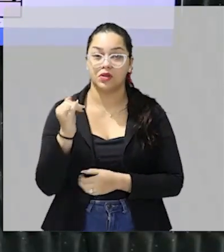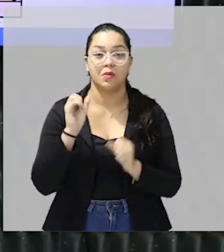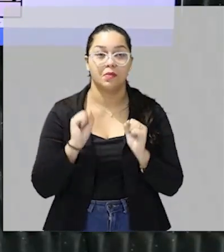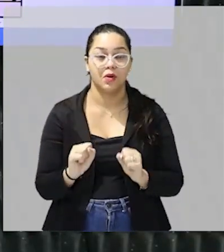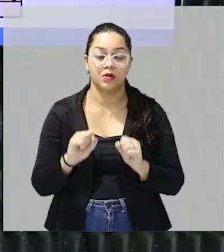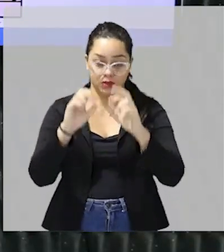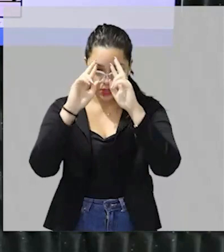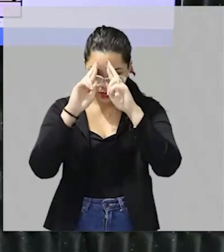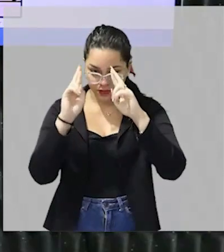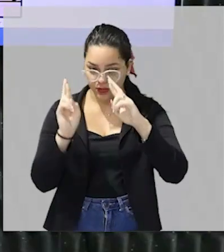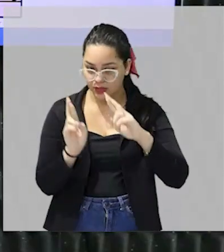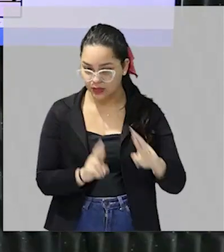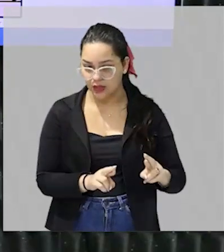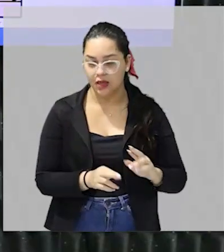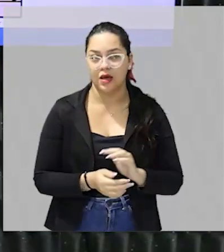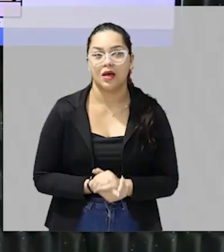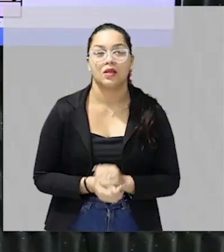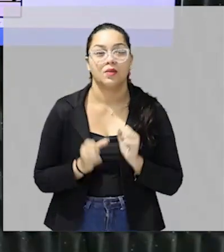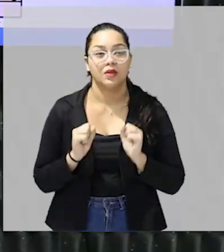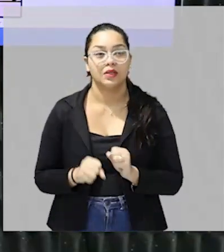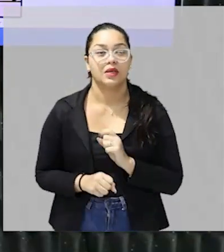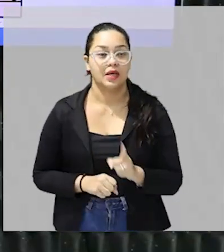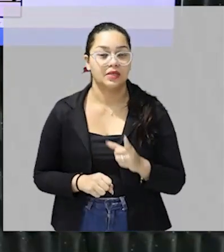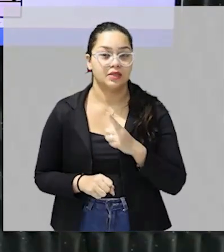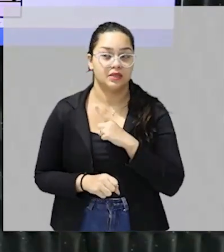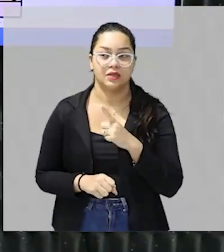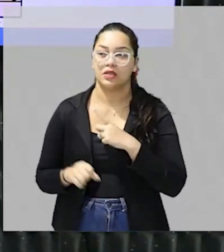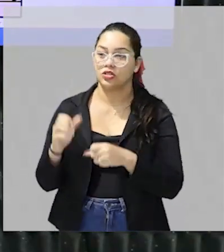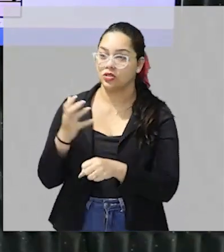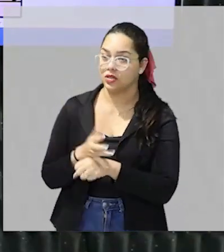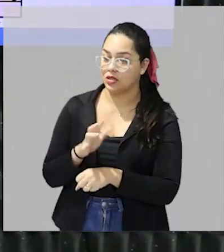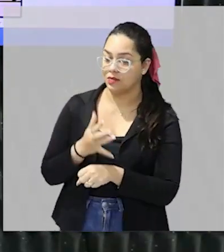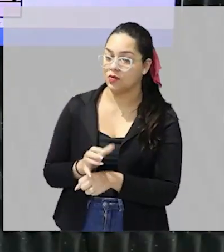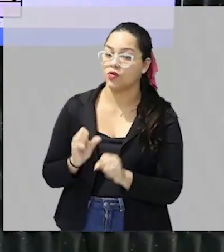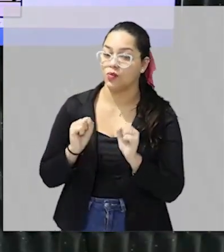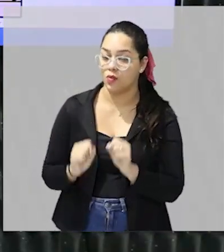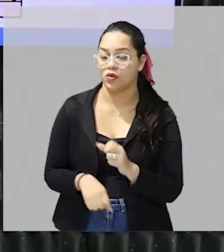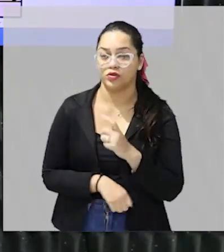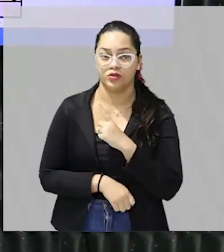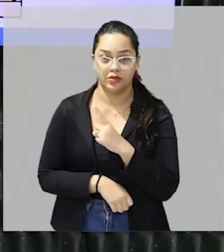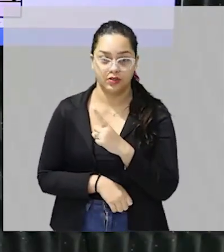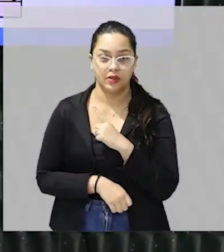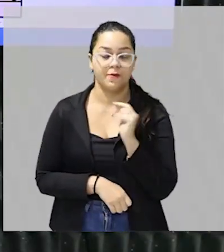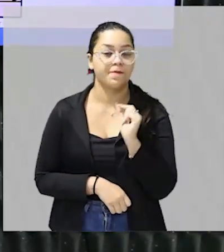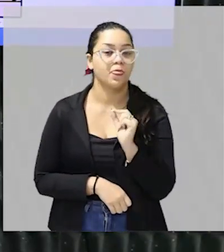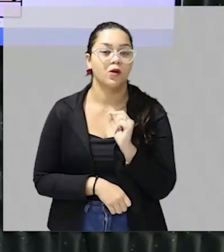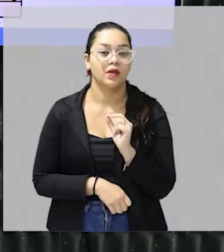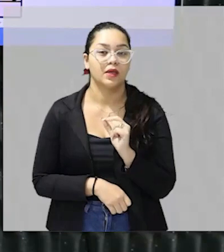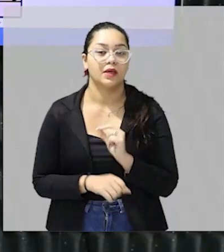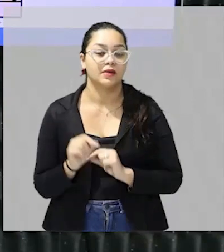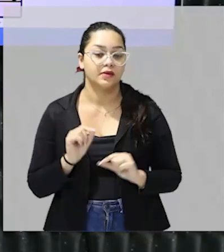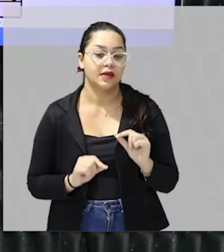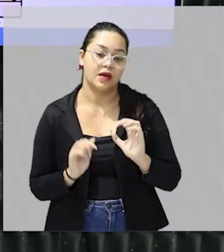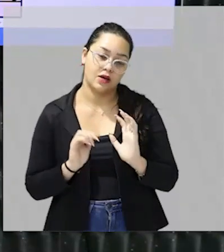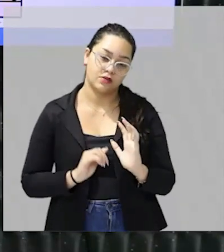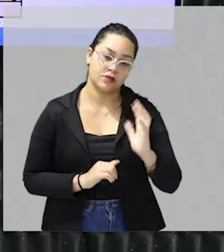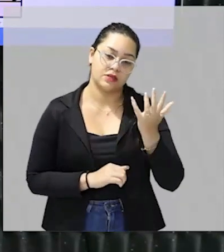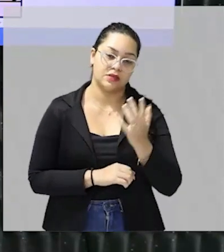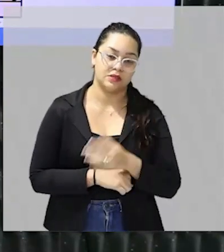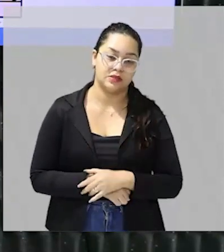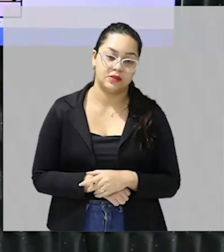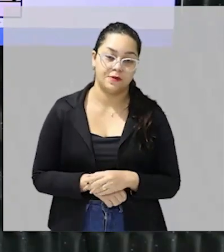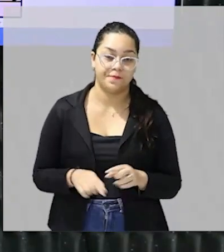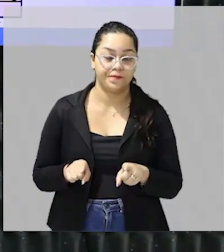sejam respeitados para que essa série de treinamento, essa periodização, ela seja bem feita.